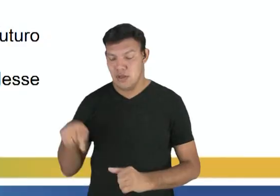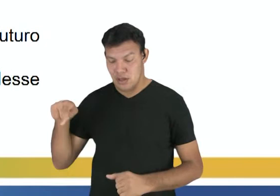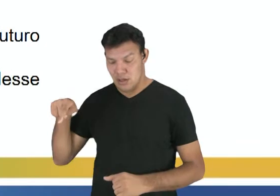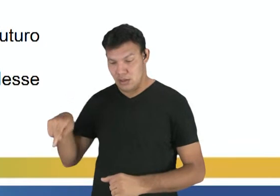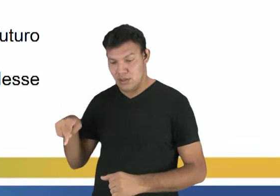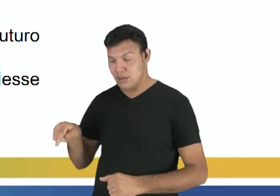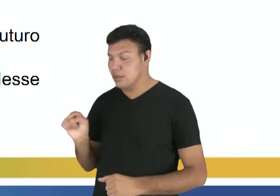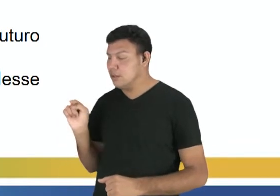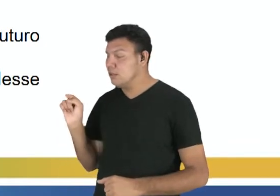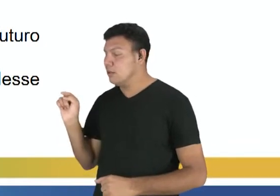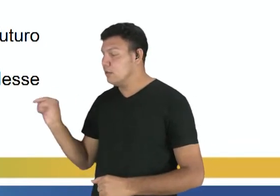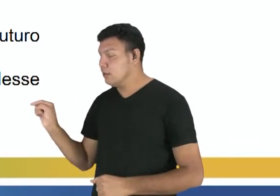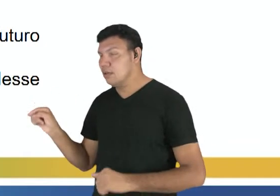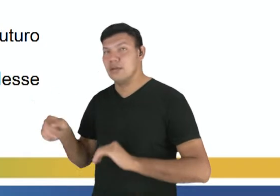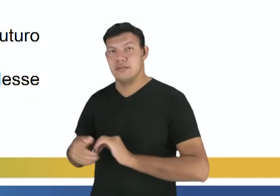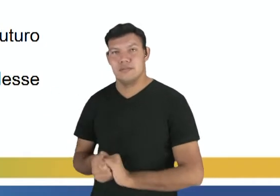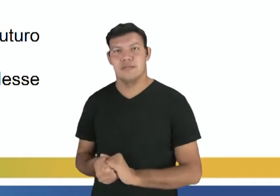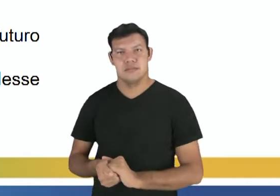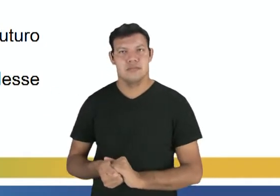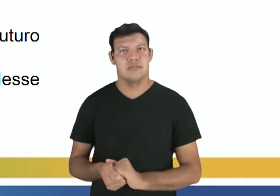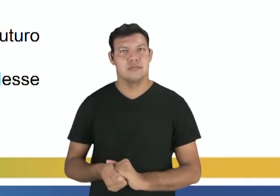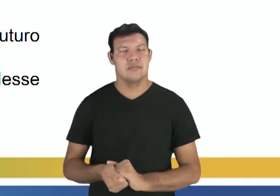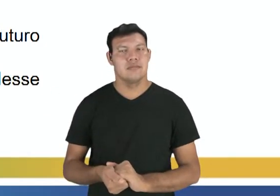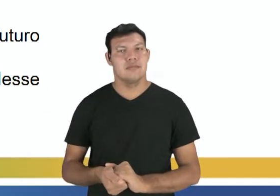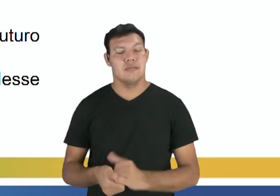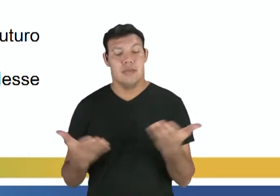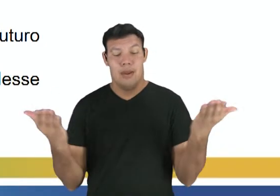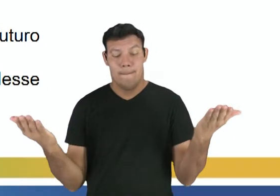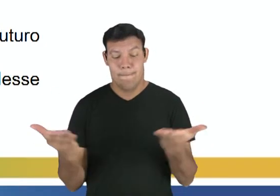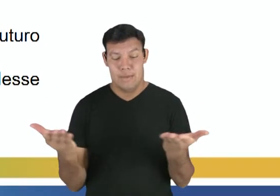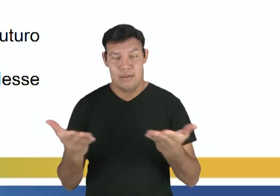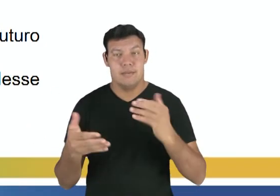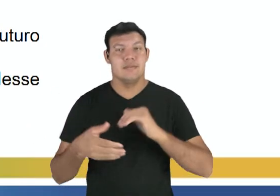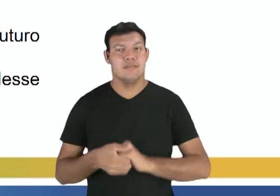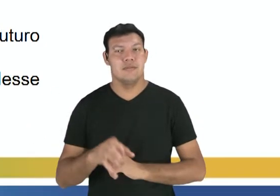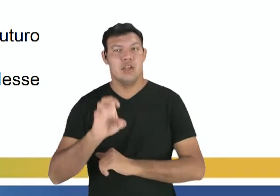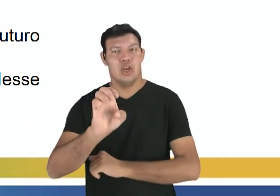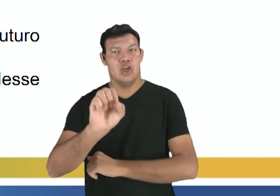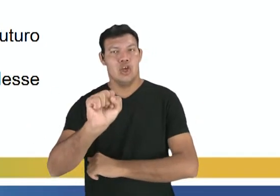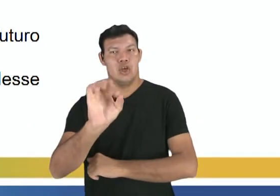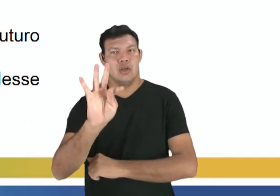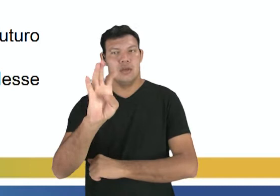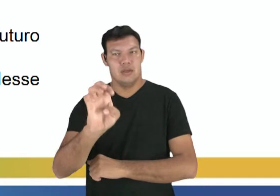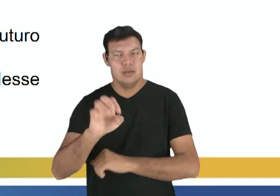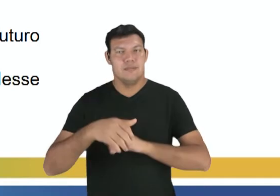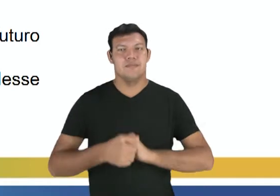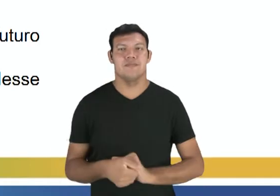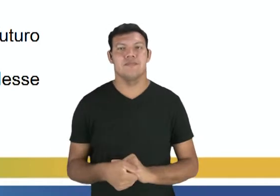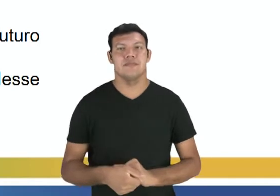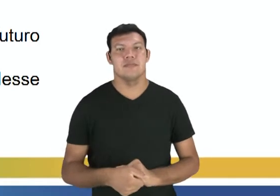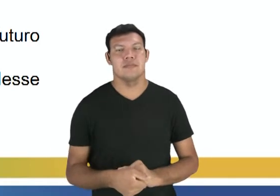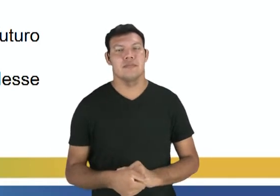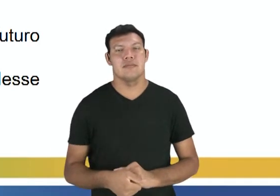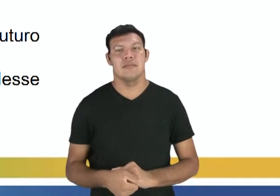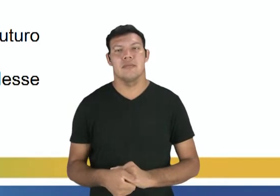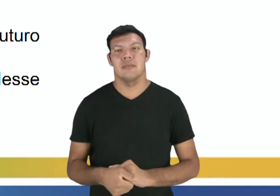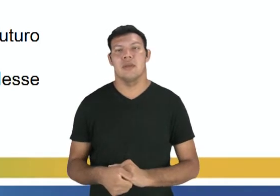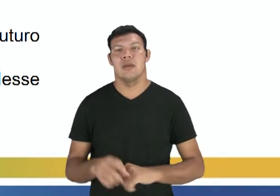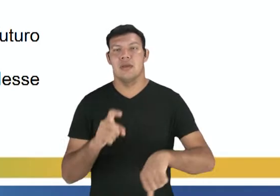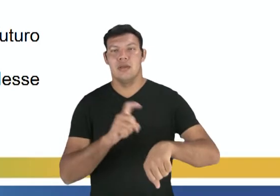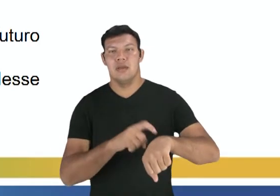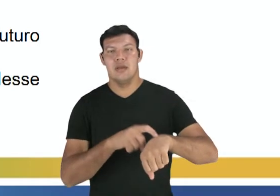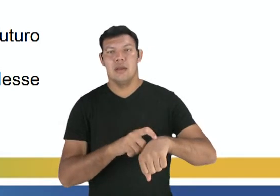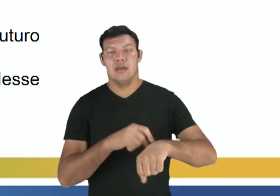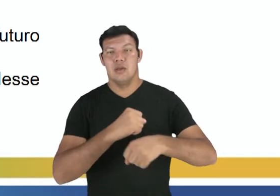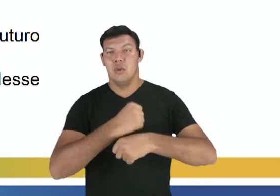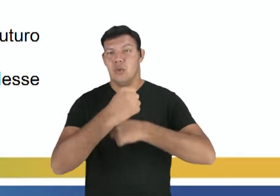esse? Este usamos para tempo presente. Então, estamos falando do tempo 2021,